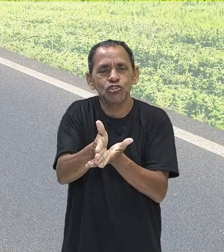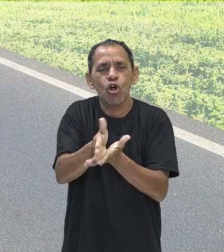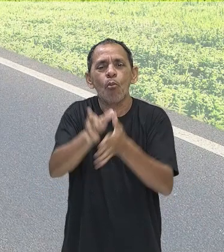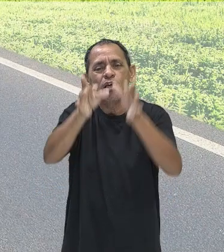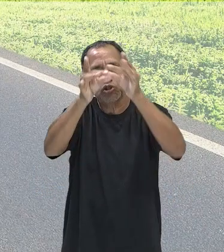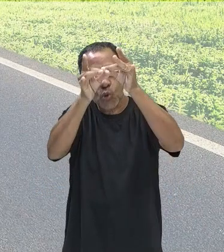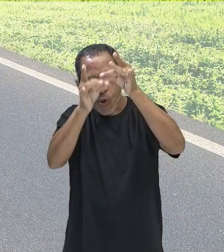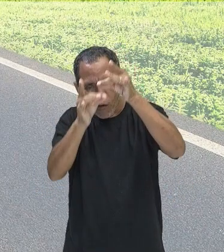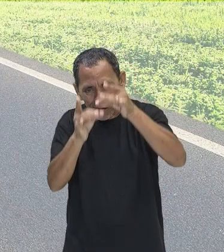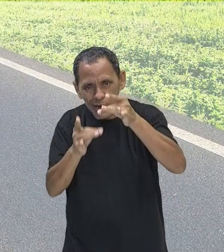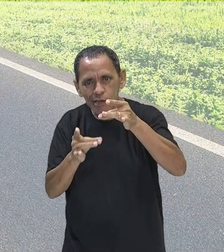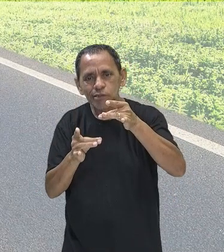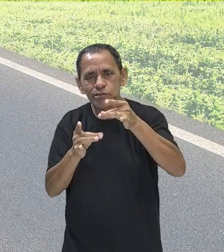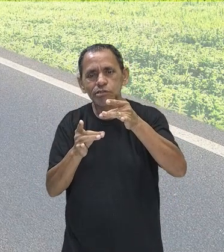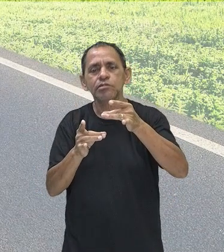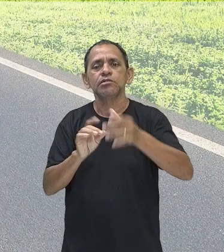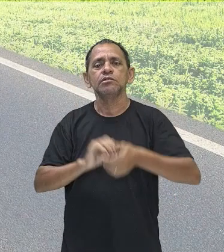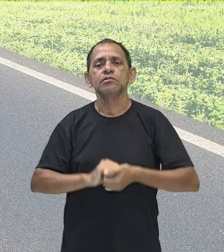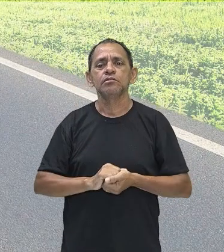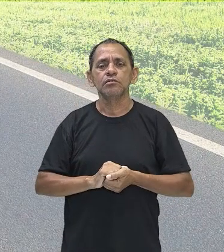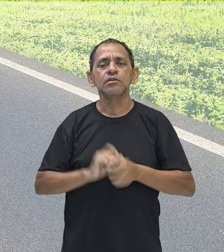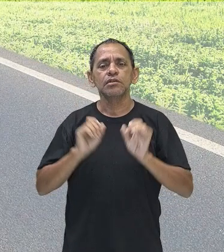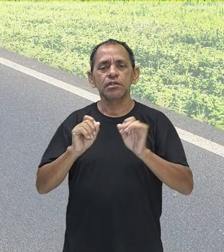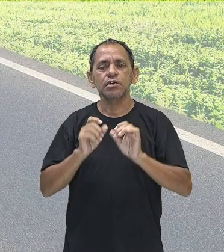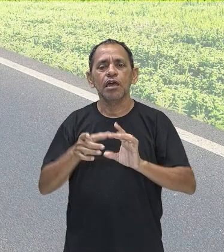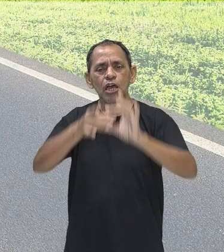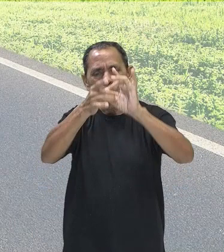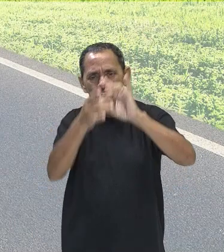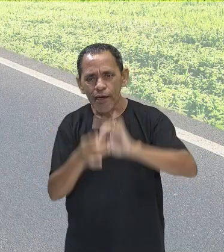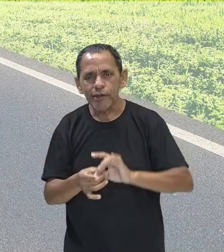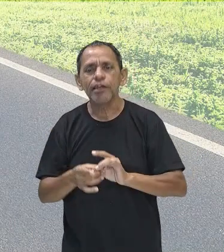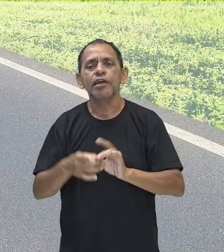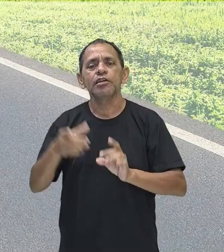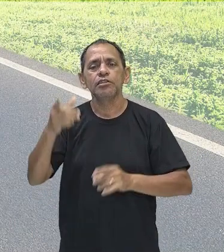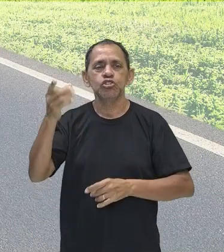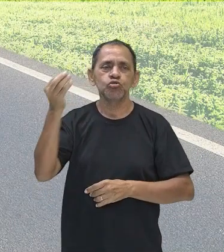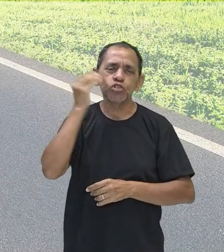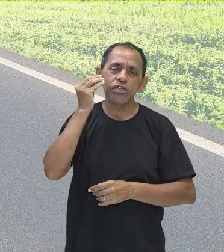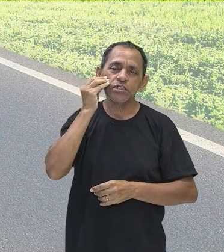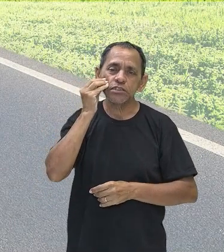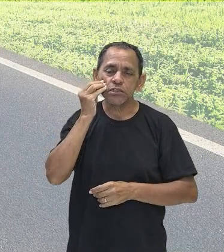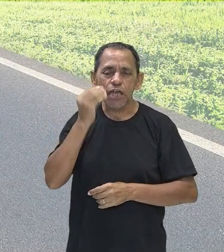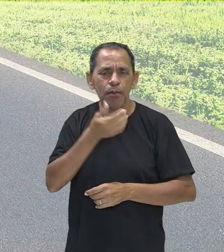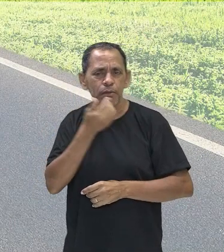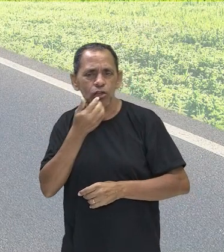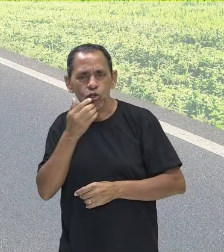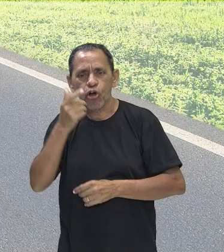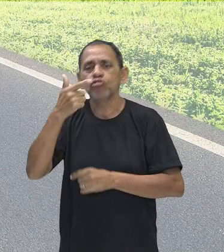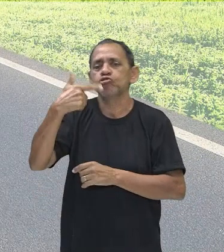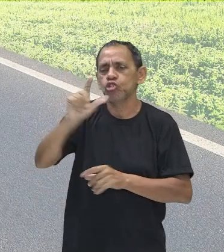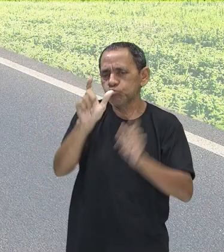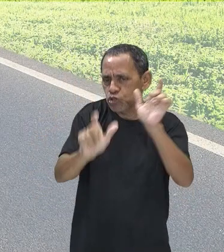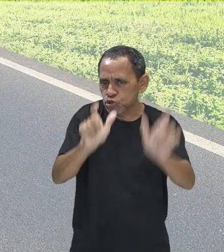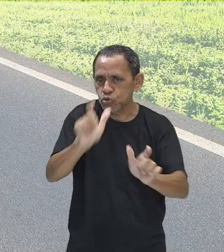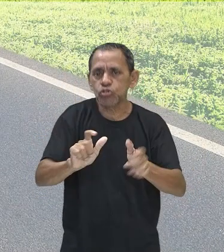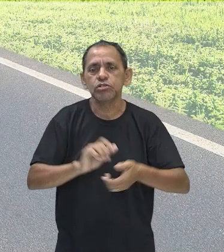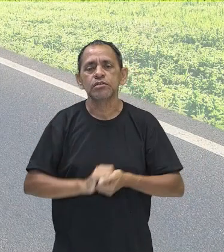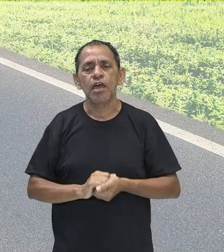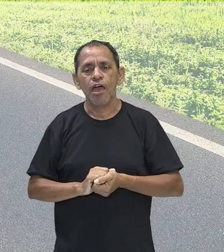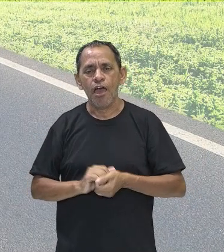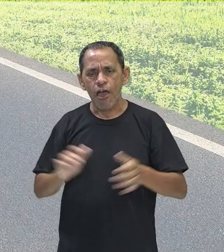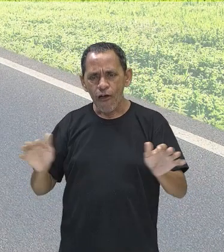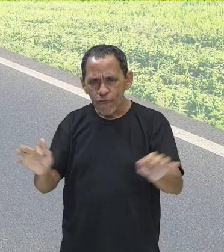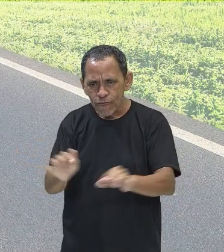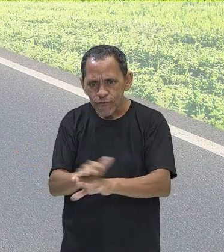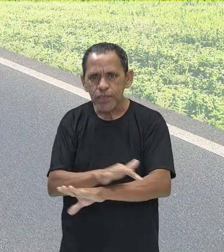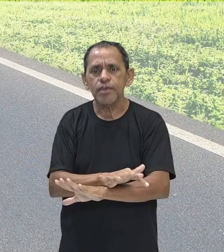tentar ser melhor que os outros, tá? Então, para a gente finalizar aqui a aula de hoje, falando sobre propósito, pensar